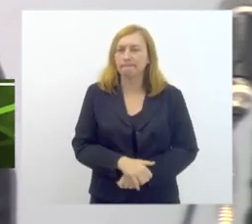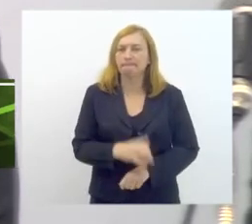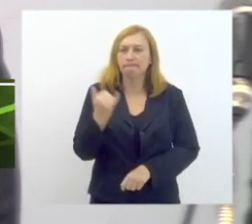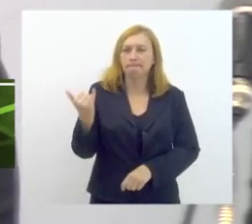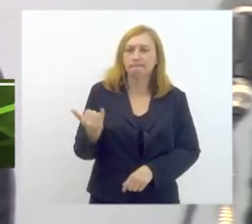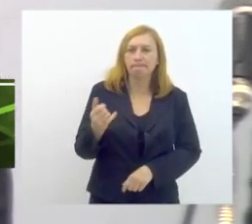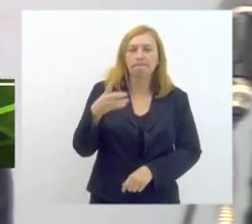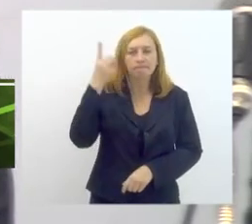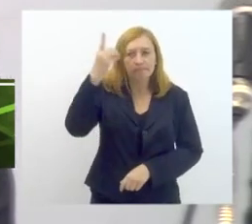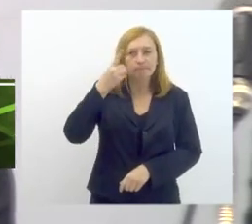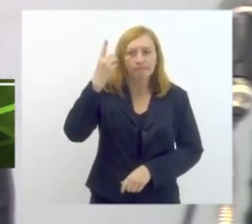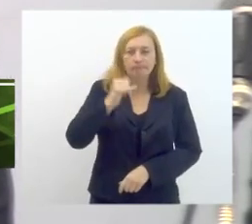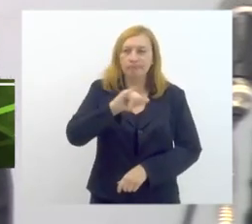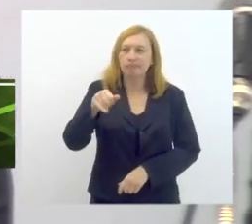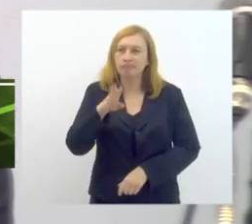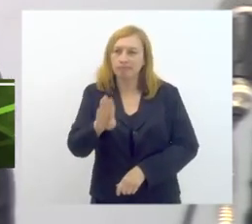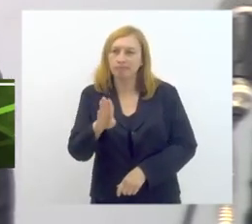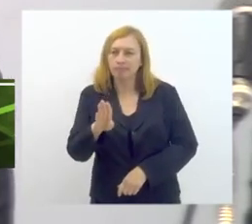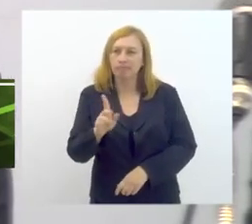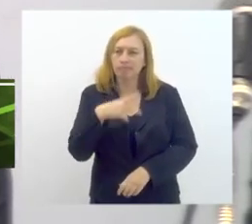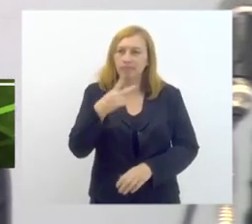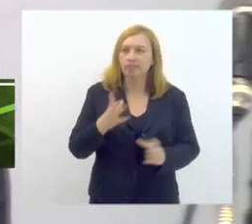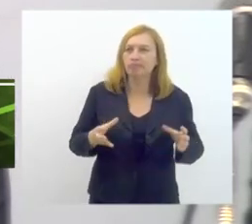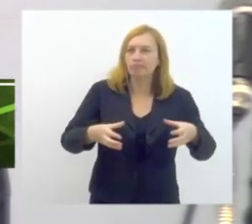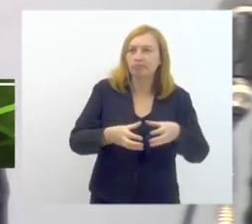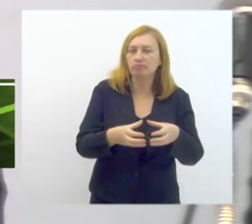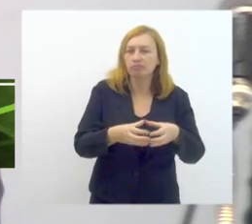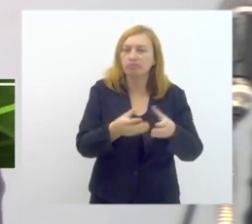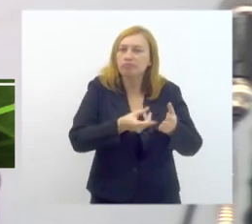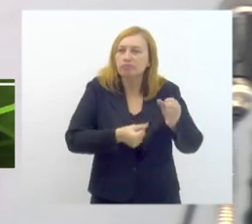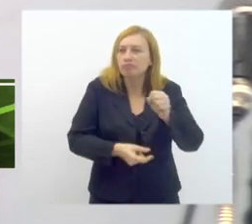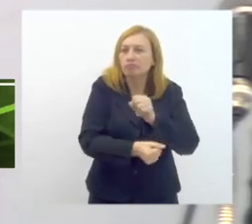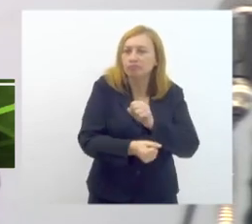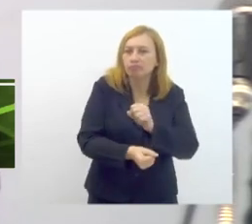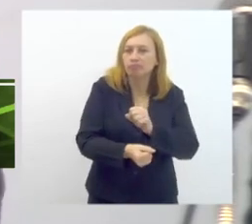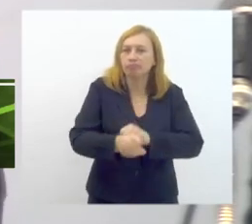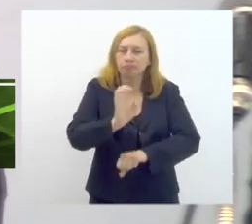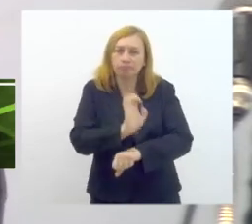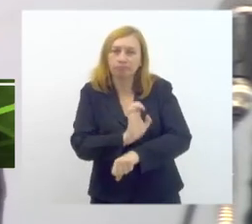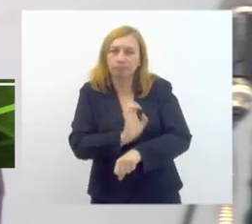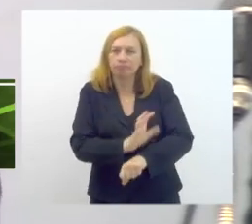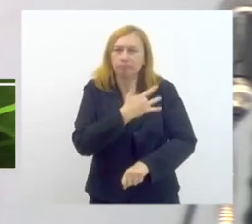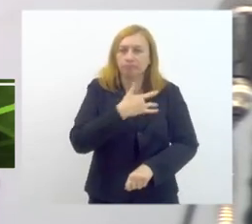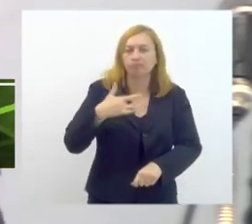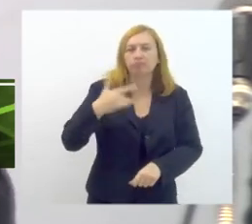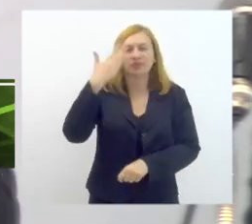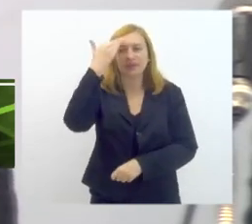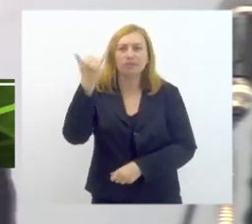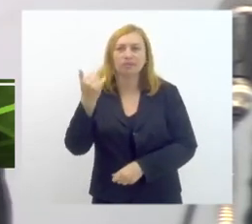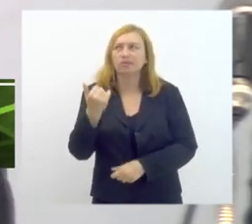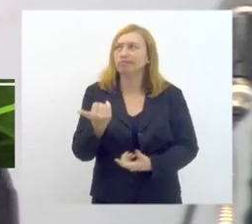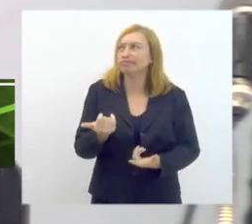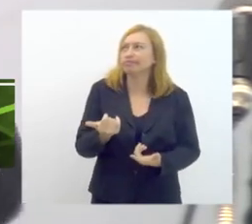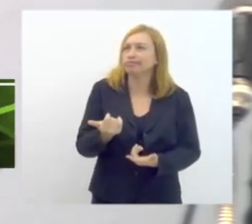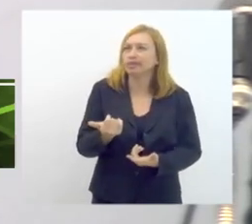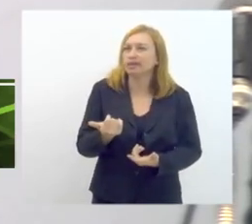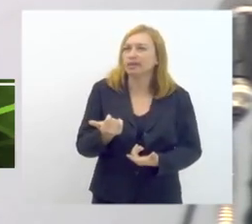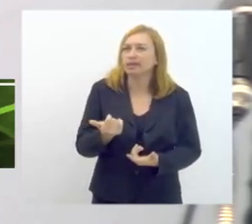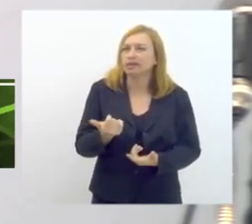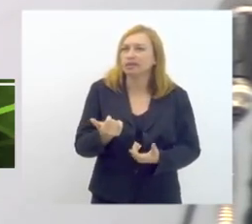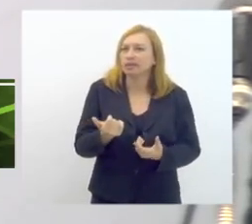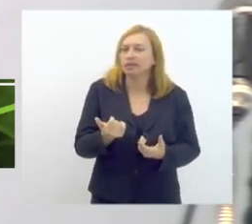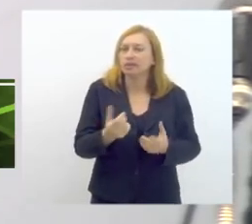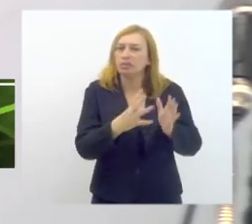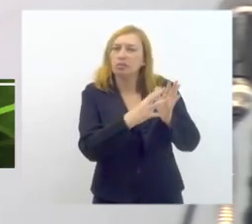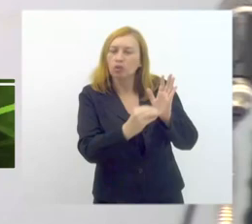Jair Bittencourt terminou a fala falando do conjunto de investimentos e financiamento estadual na saúde. A gente sabe que não adianta ter